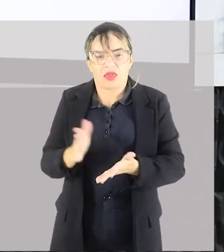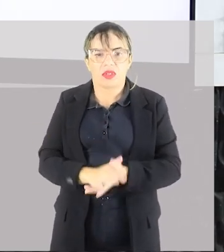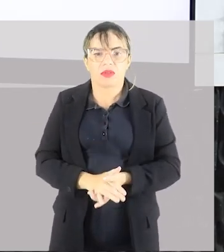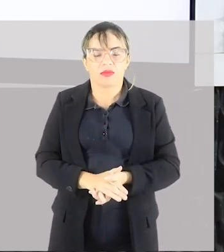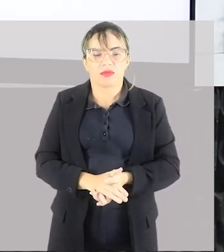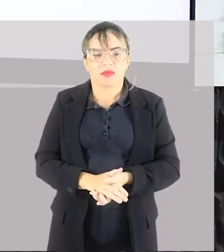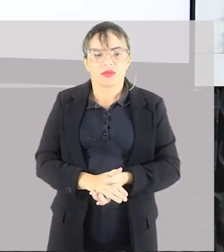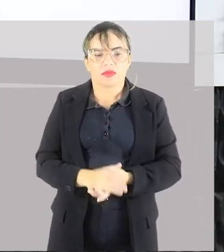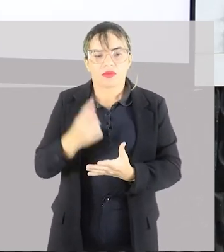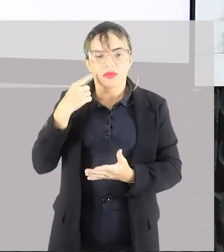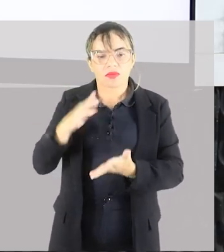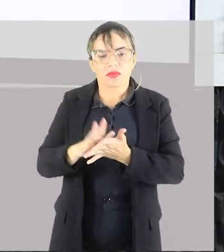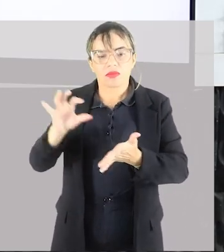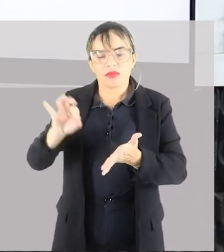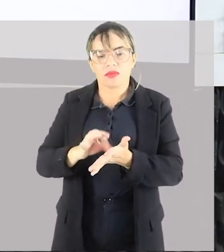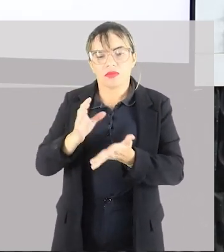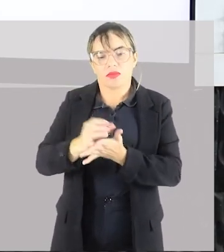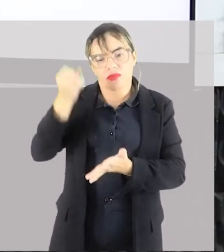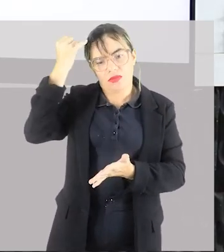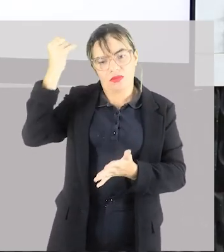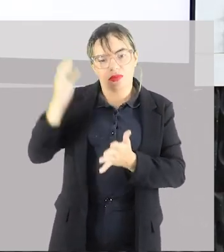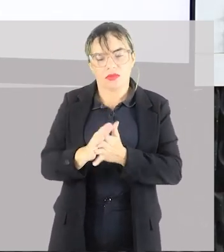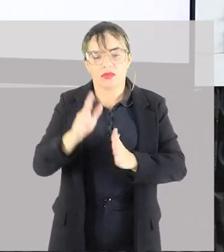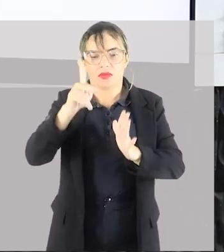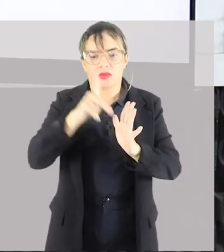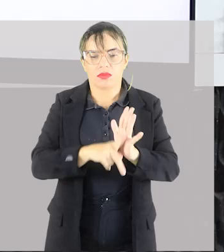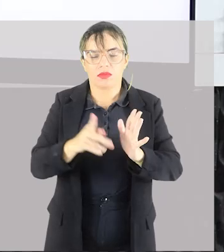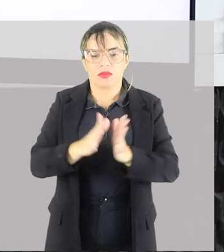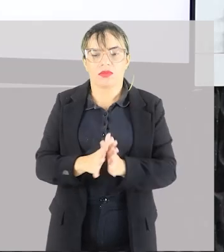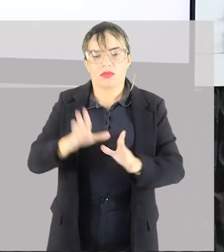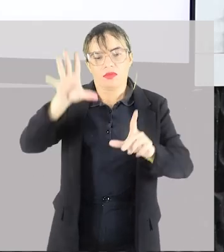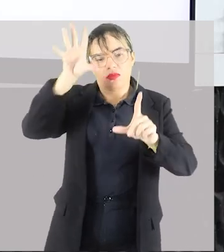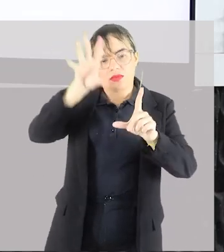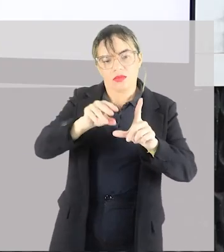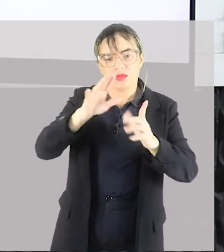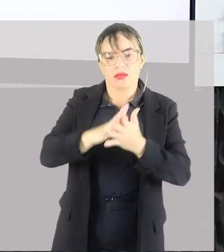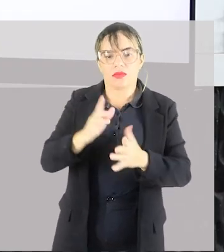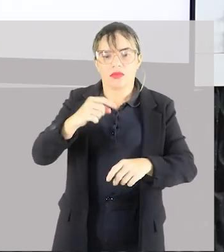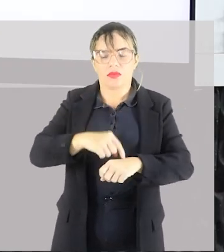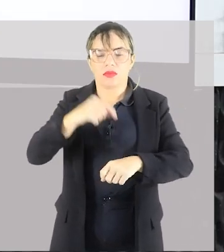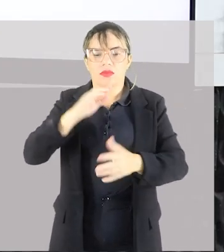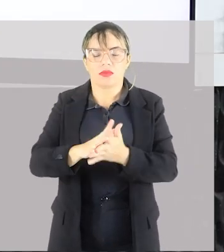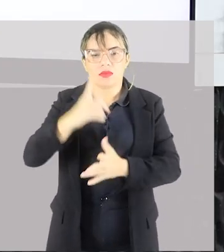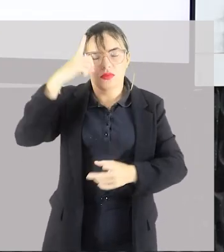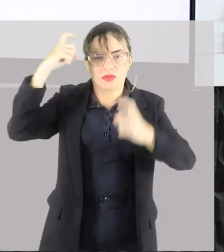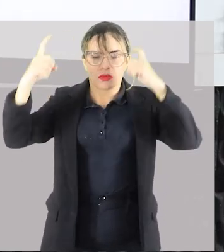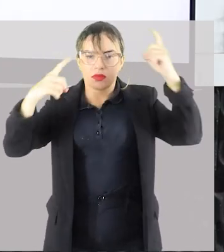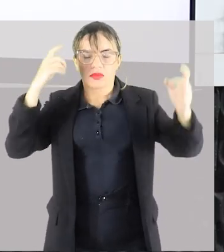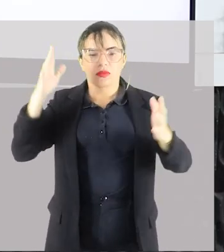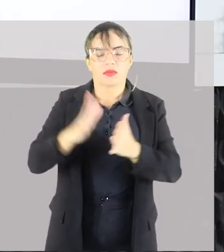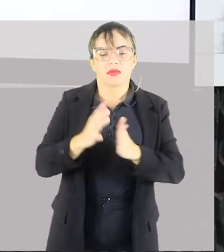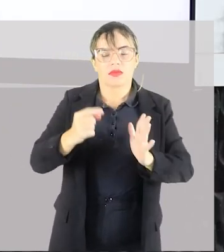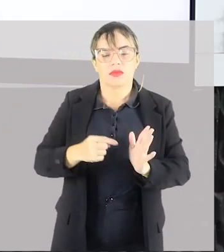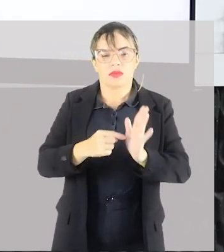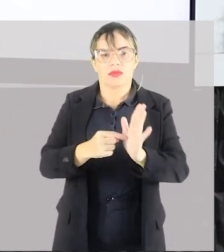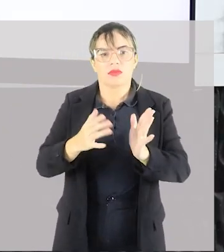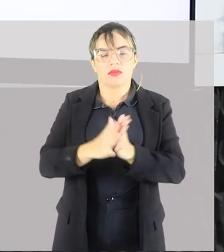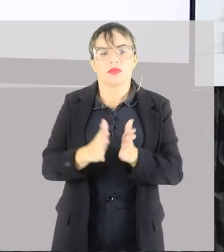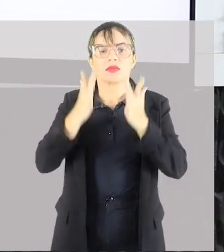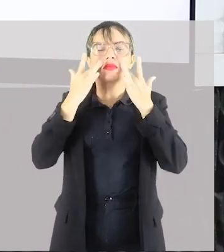ideias ou projetos em fotografias, de momentos da criação ou encenação. Muito do que a gente tem de arte